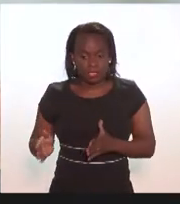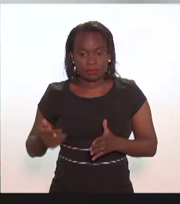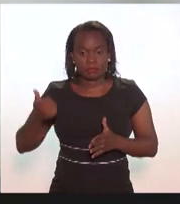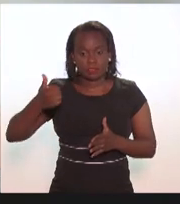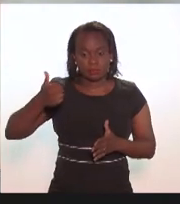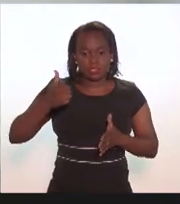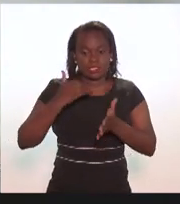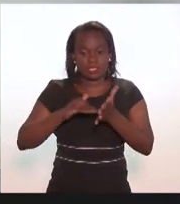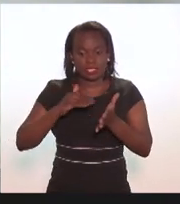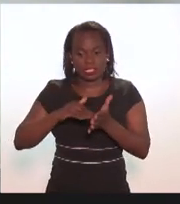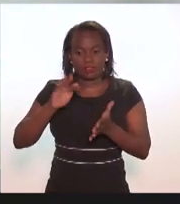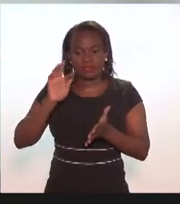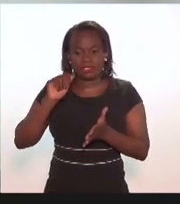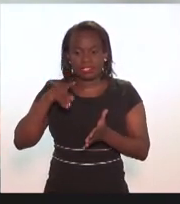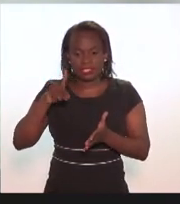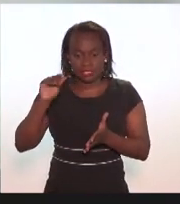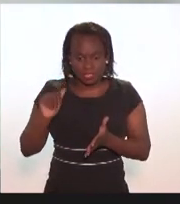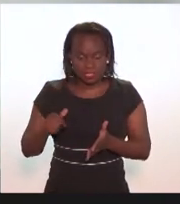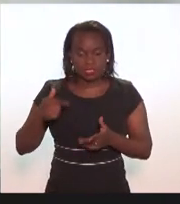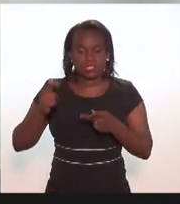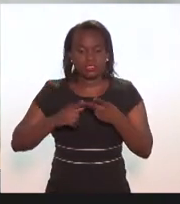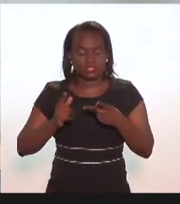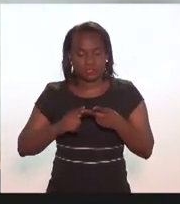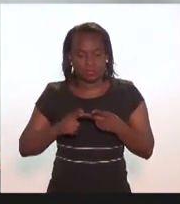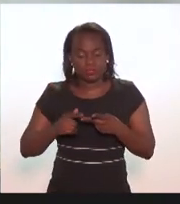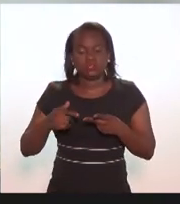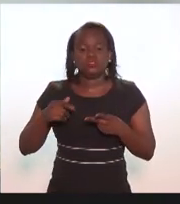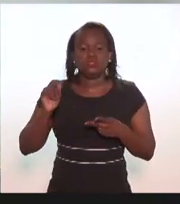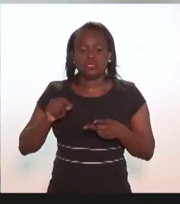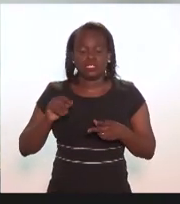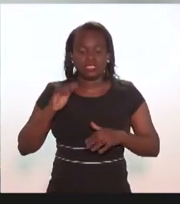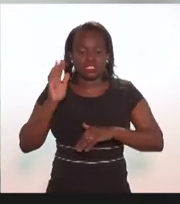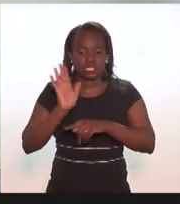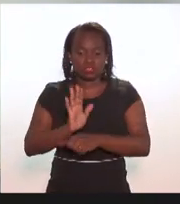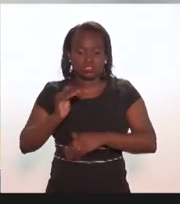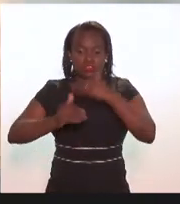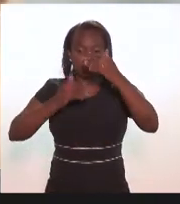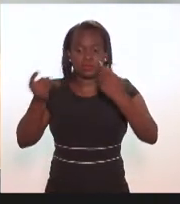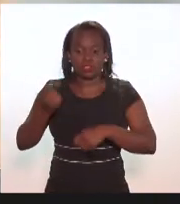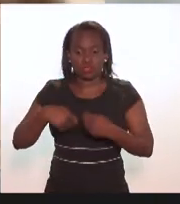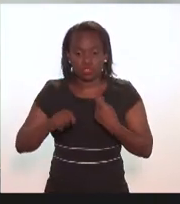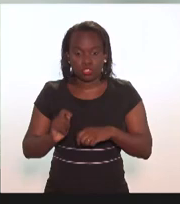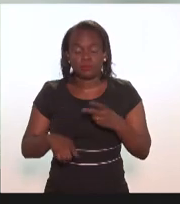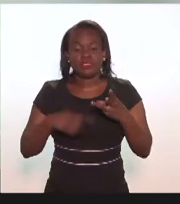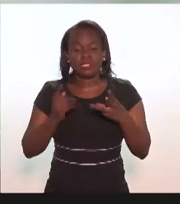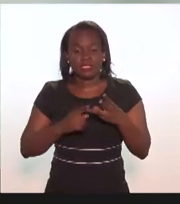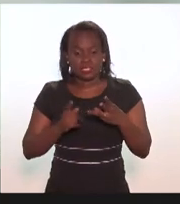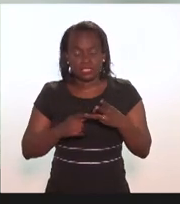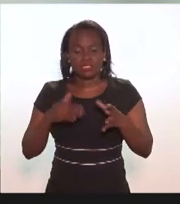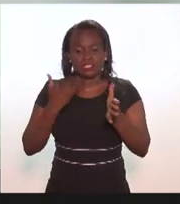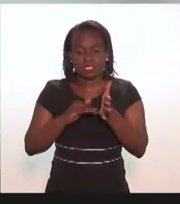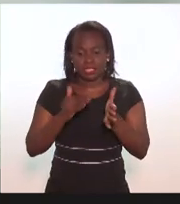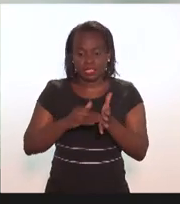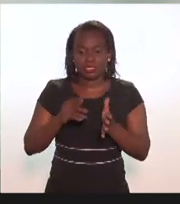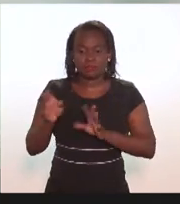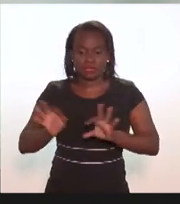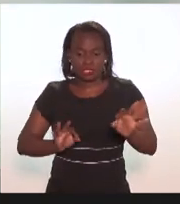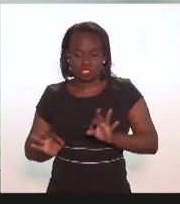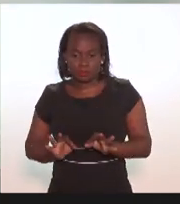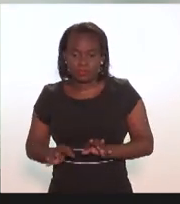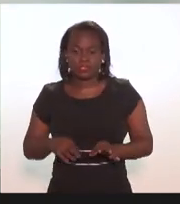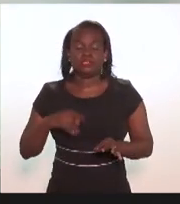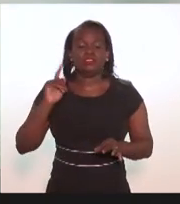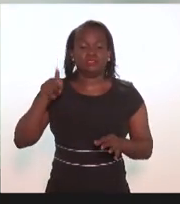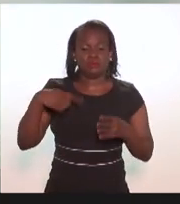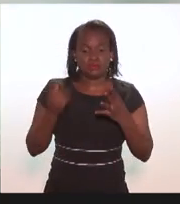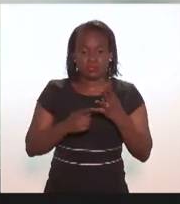era o secretário de Fazenda, a segunda oitiva é do Desenvolvimento Econômico, a terceira é do secretário de Planejamento